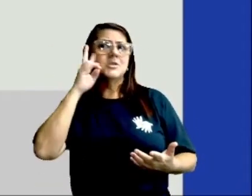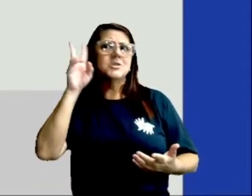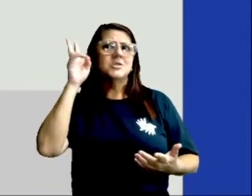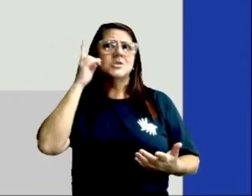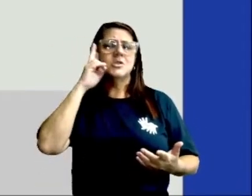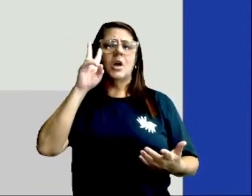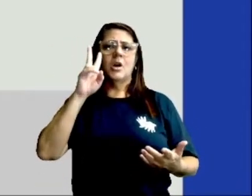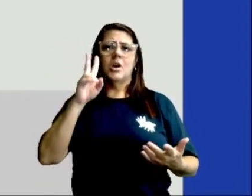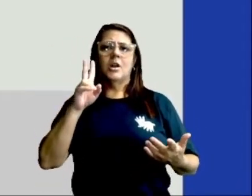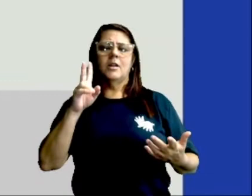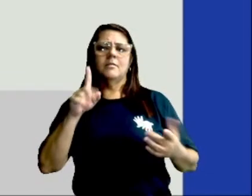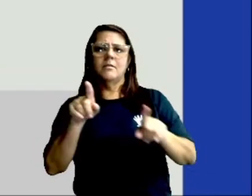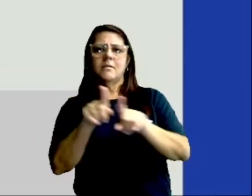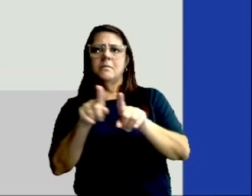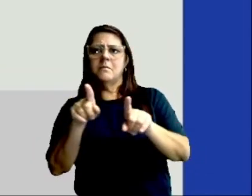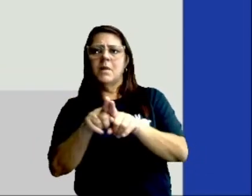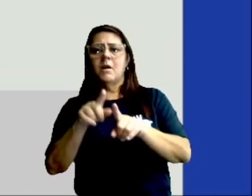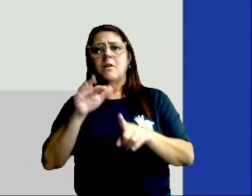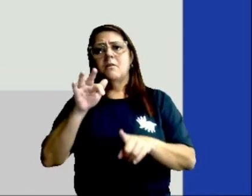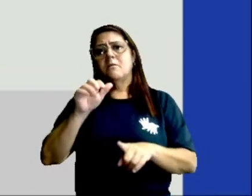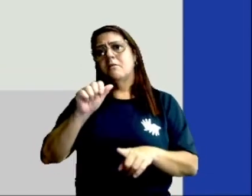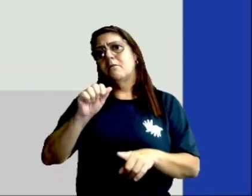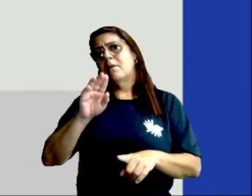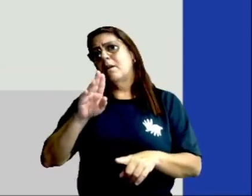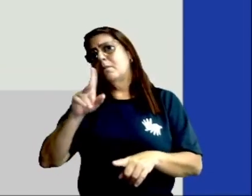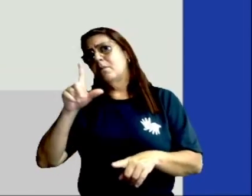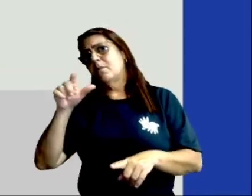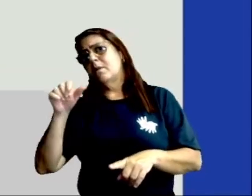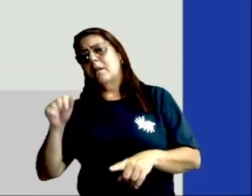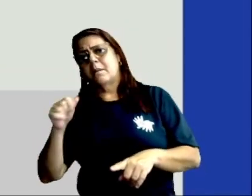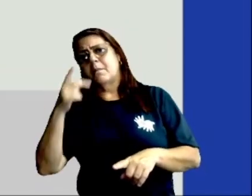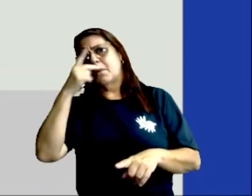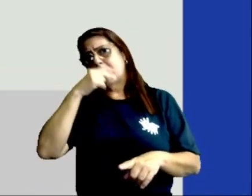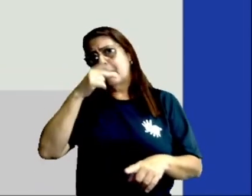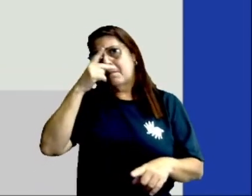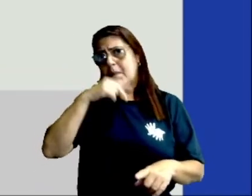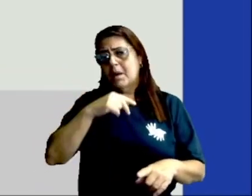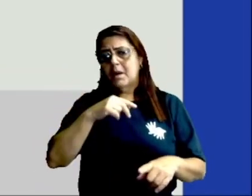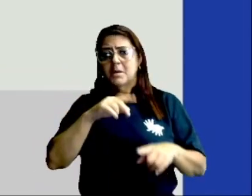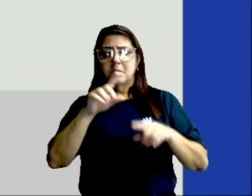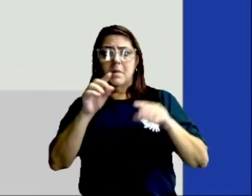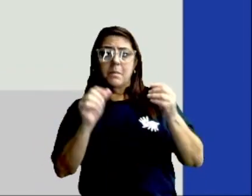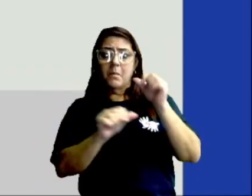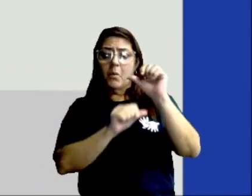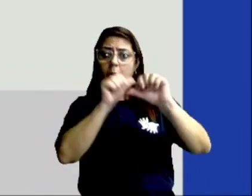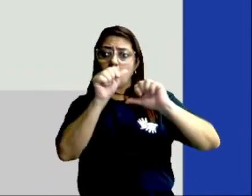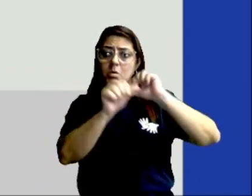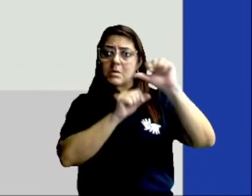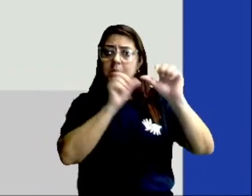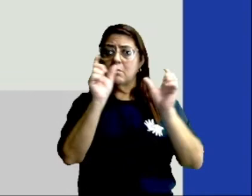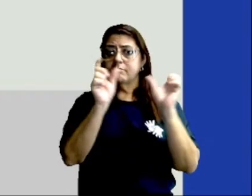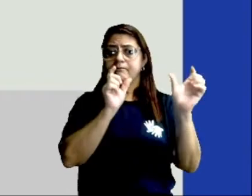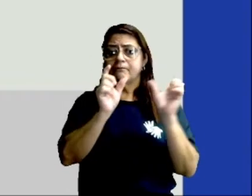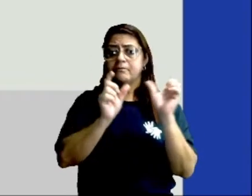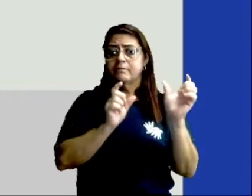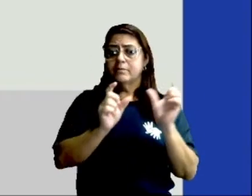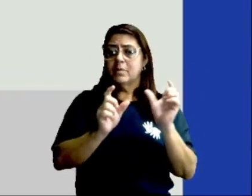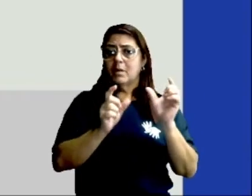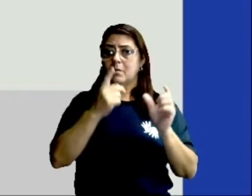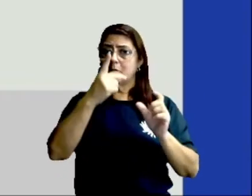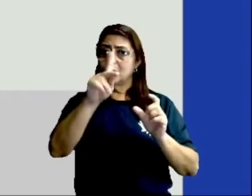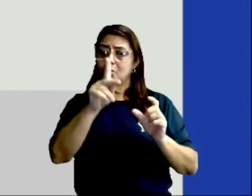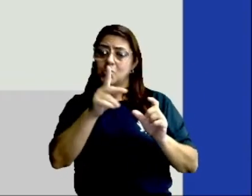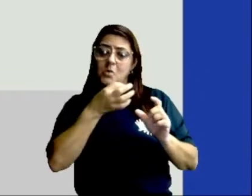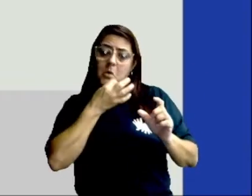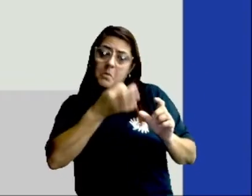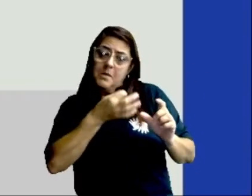outra fábula criada por você, pode ser a mesma fábula adaptada, né, com as suas palavras. Pode